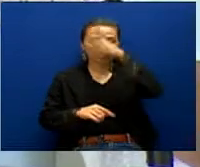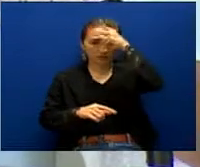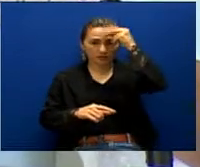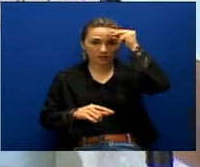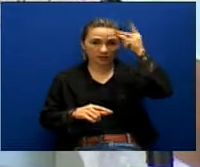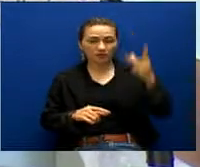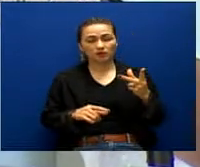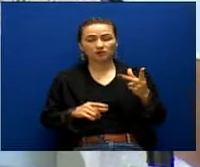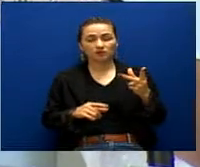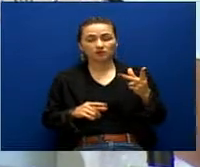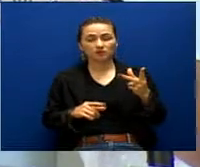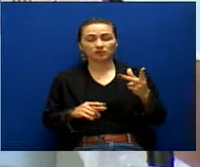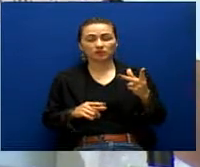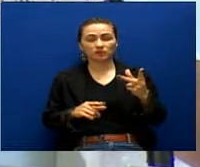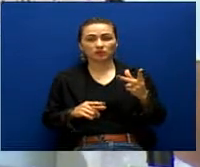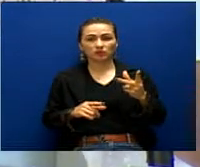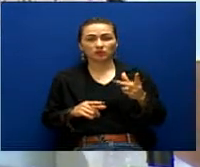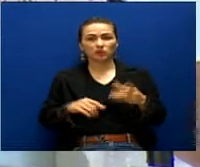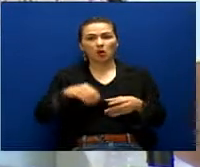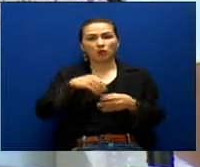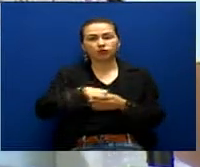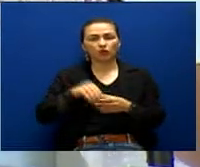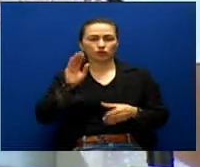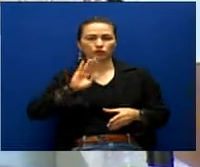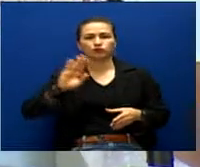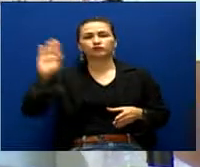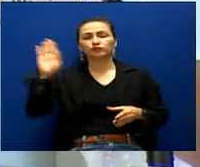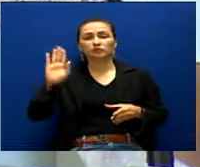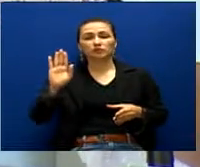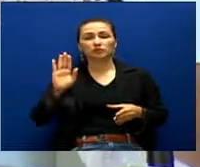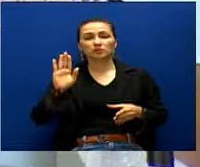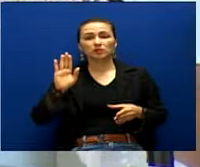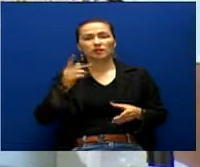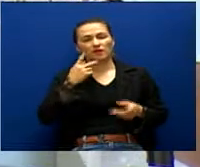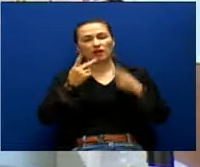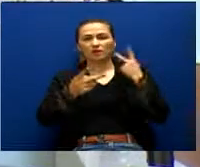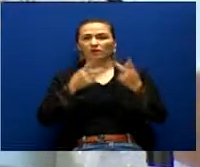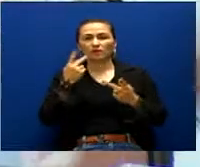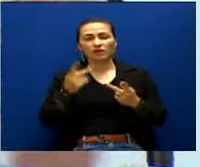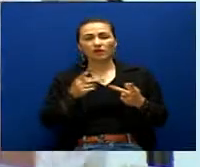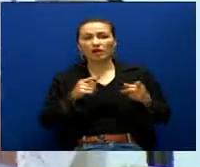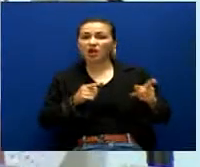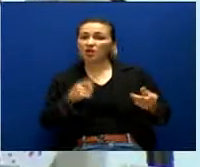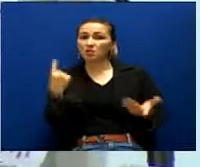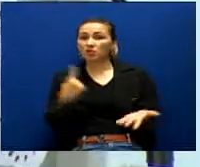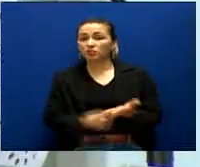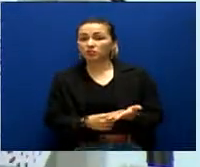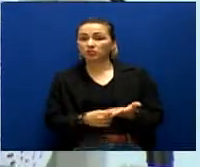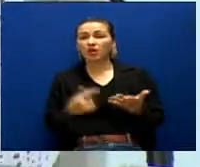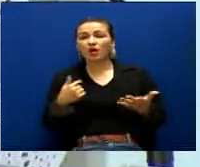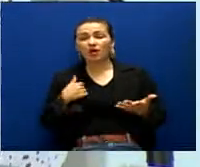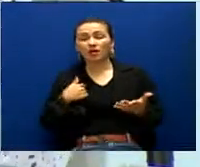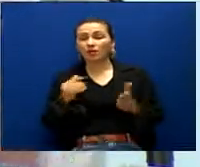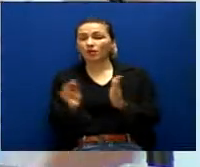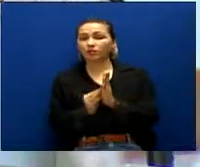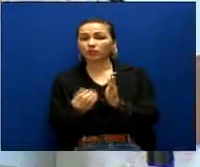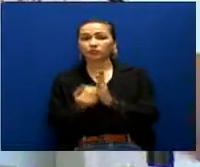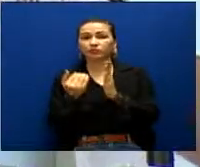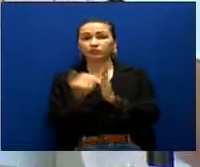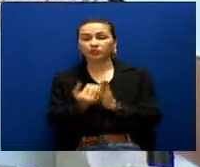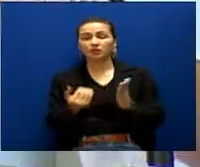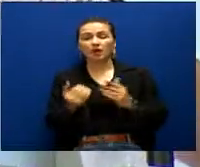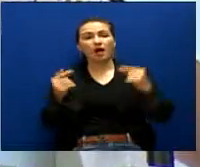defenderam no período eleitoral. Então, se a emenda, a proposta que eu estou até fazendo, criando meios para